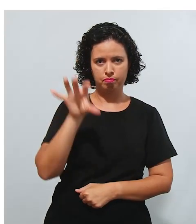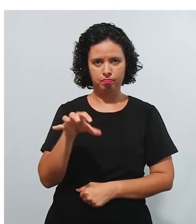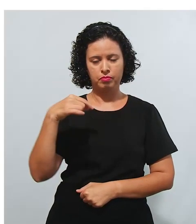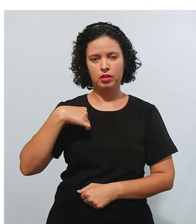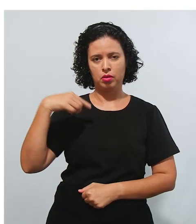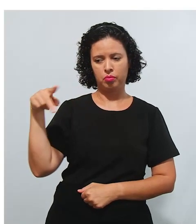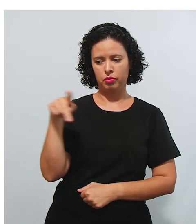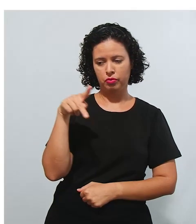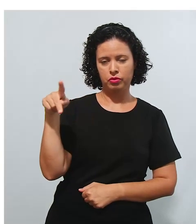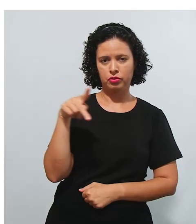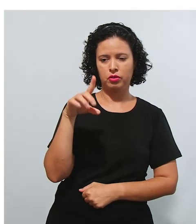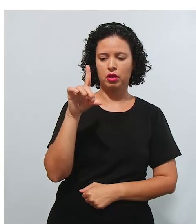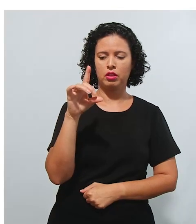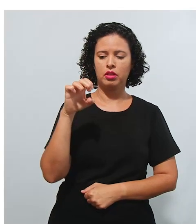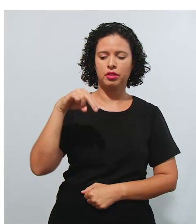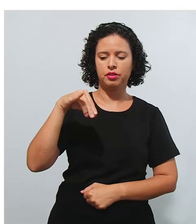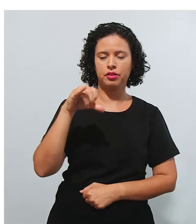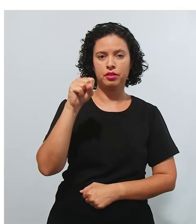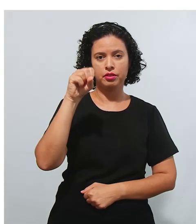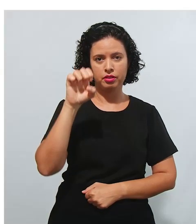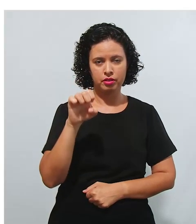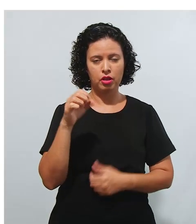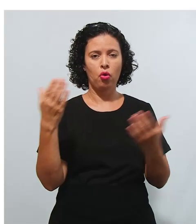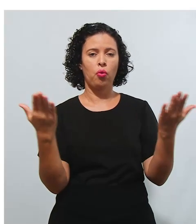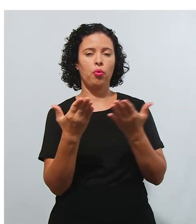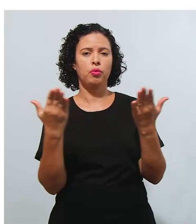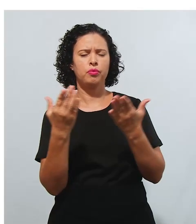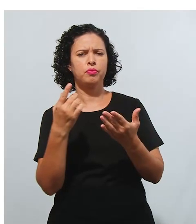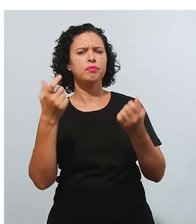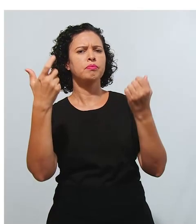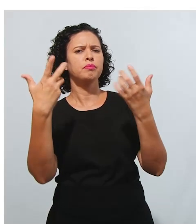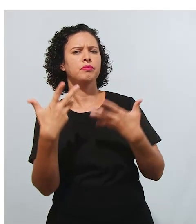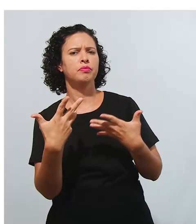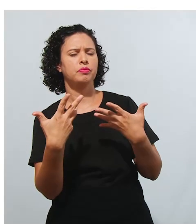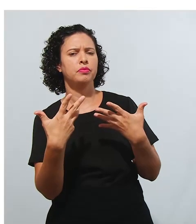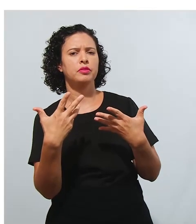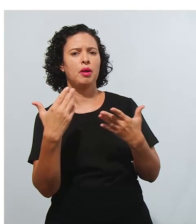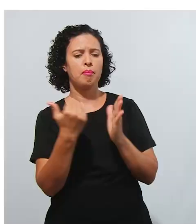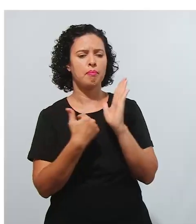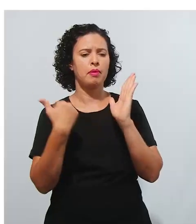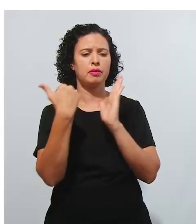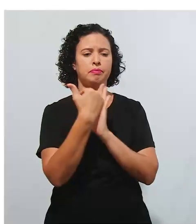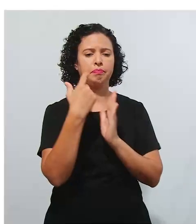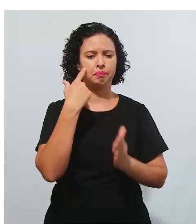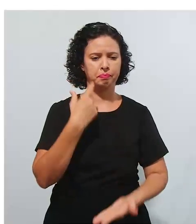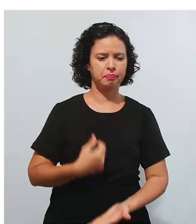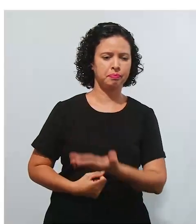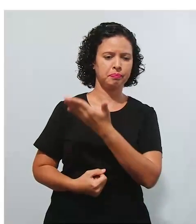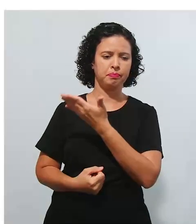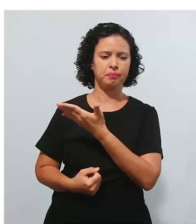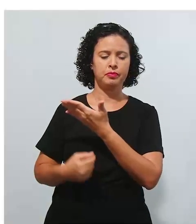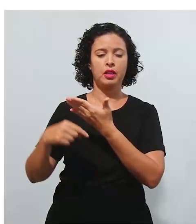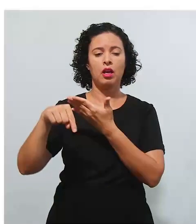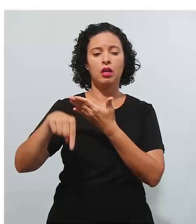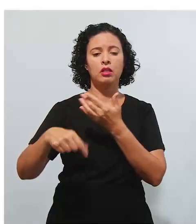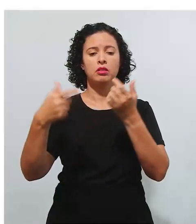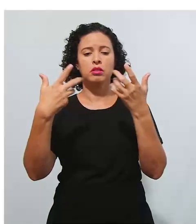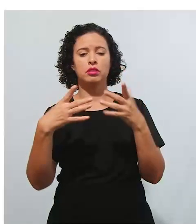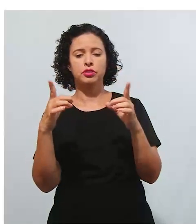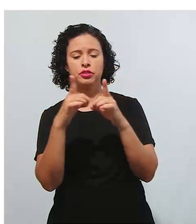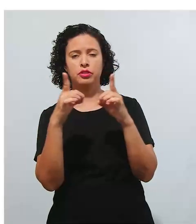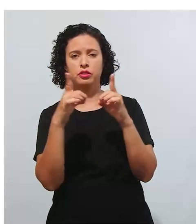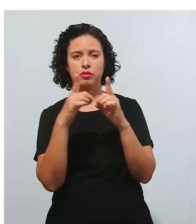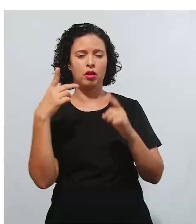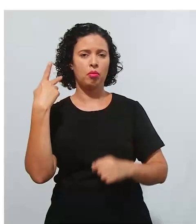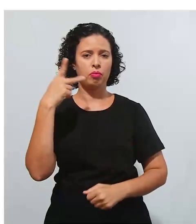Denise Tontiucci e hoje vamos falar sobre a dinâmica das políticas públicas. Nessa unidade, falaremos sobre a dinâmica